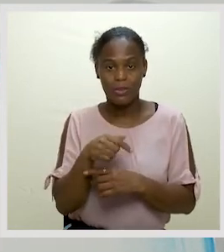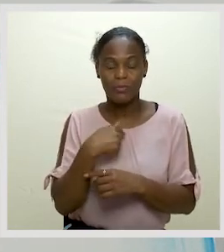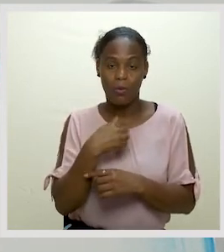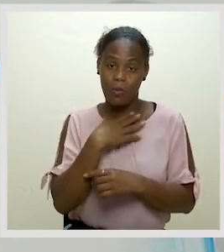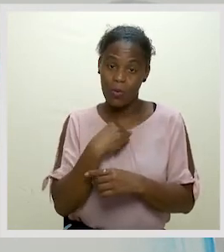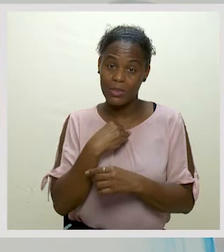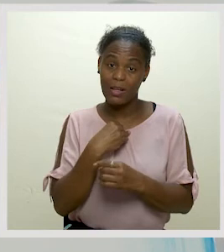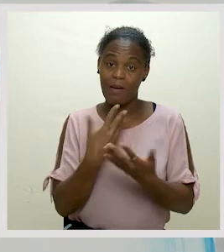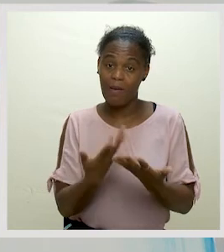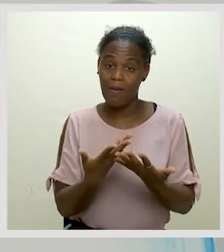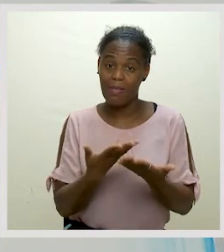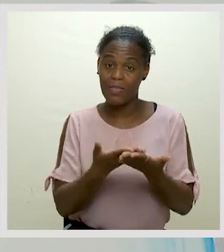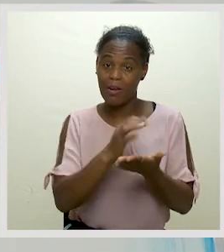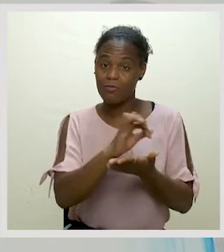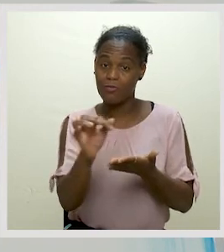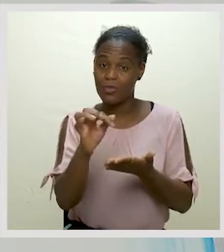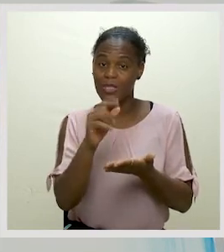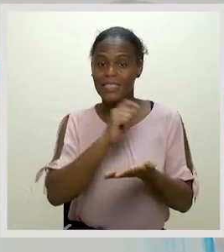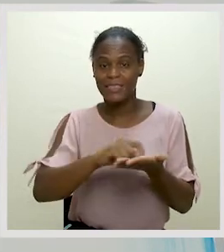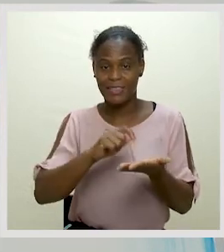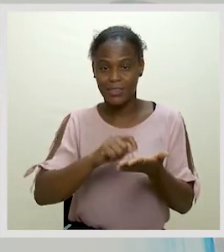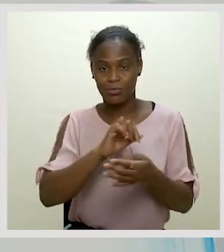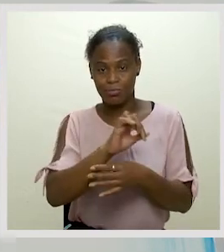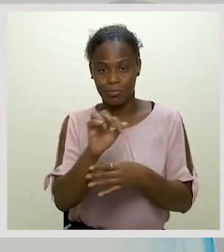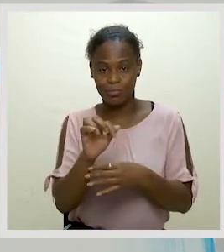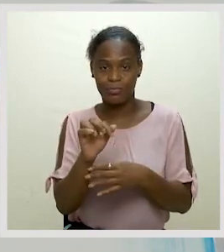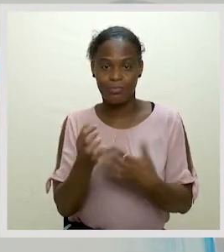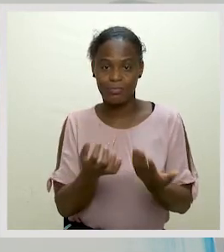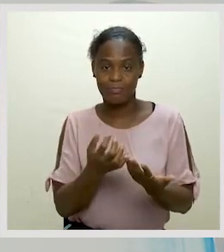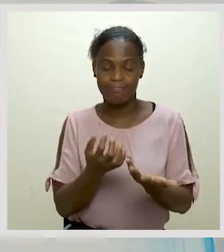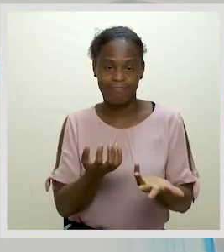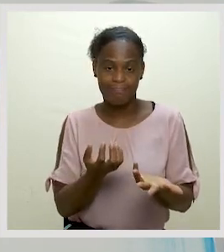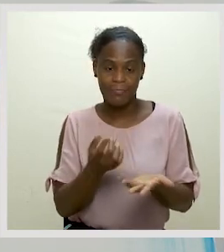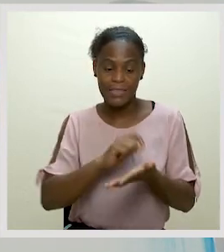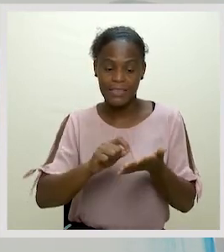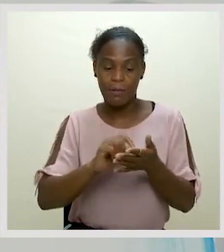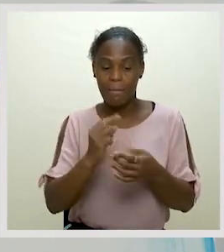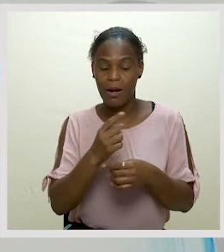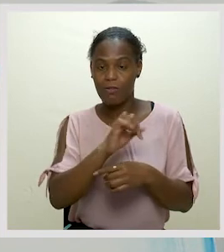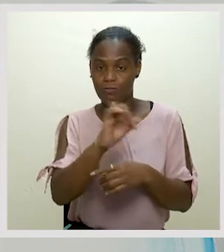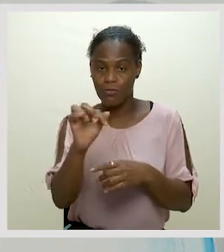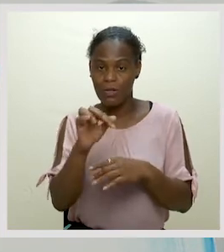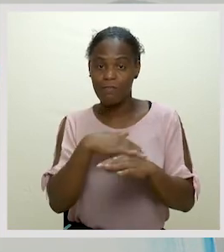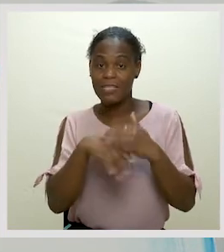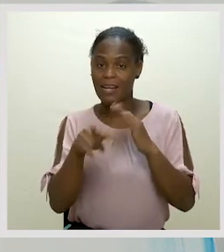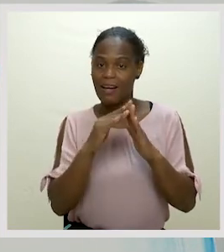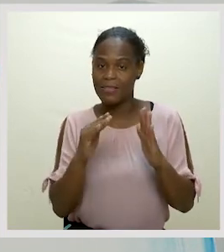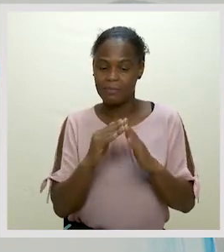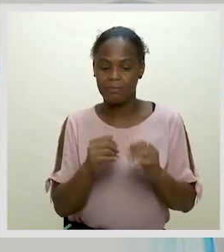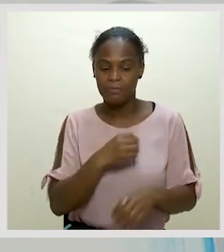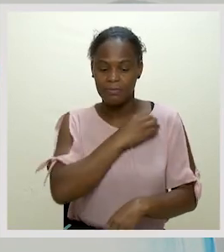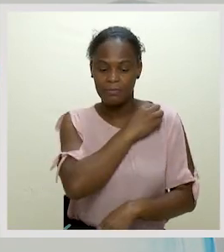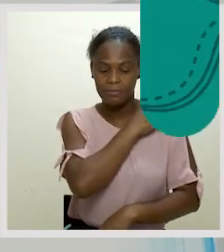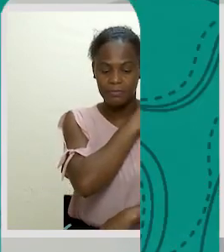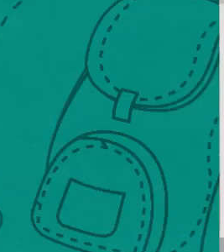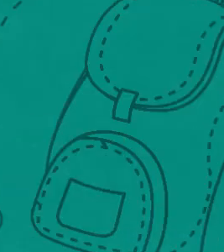hoje. Gostaria de vos passar um pequeno exercício para fazerem lá em